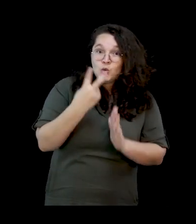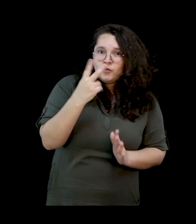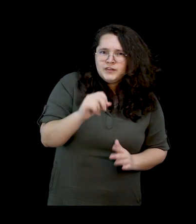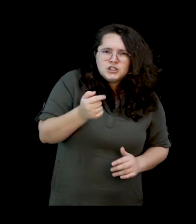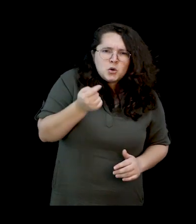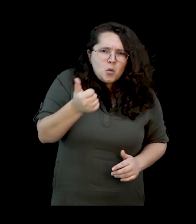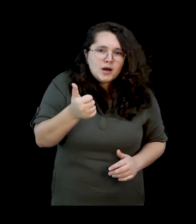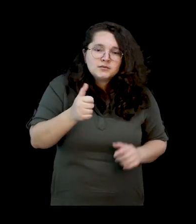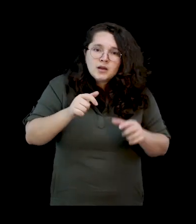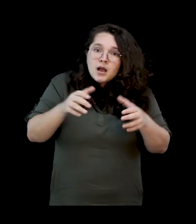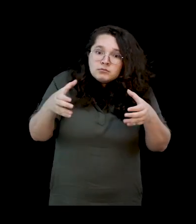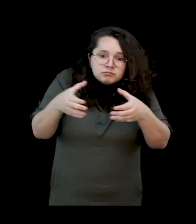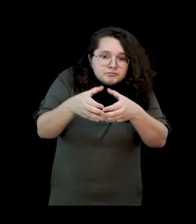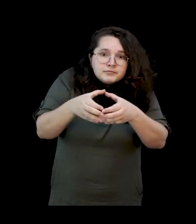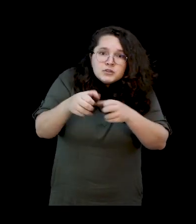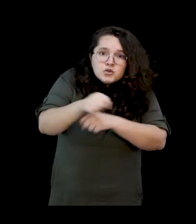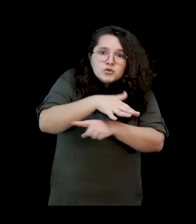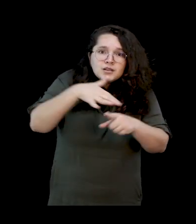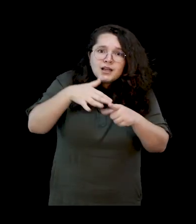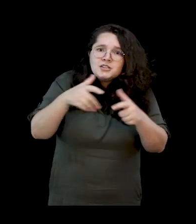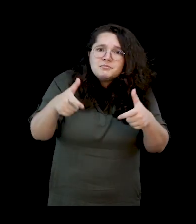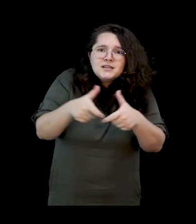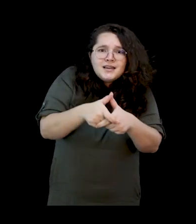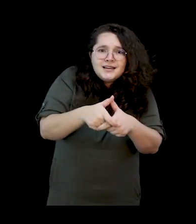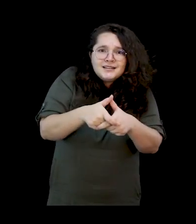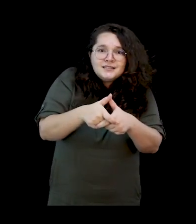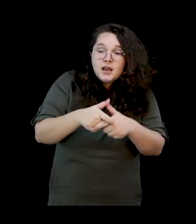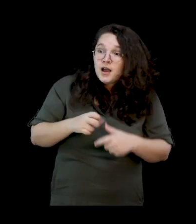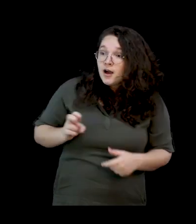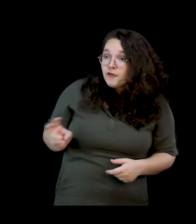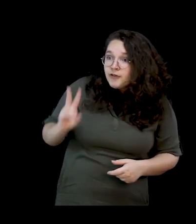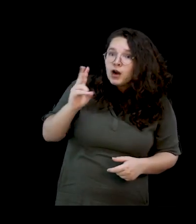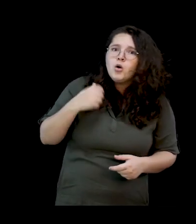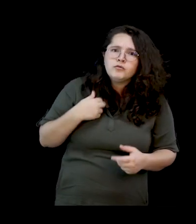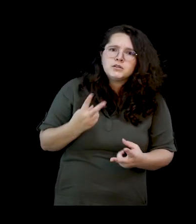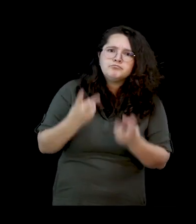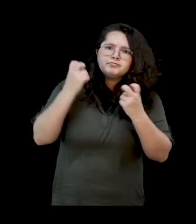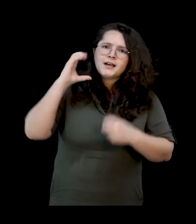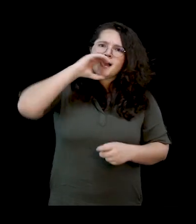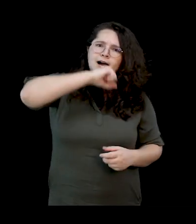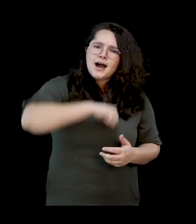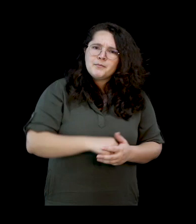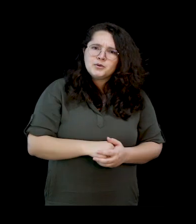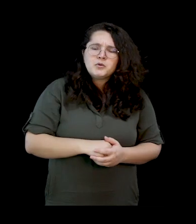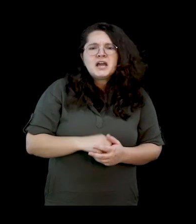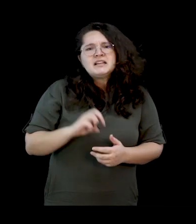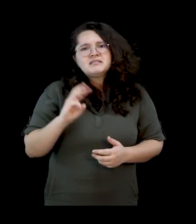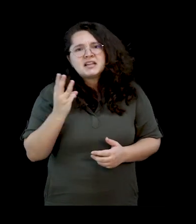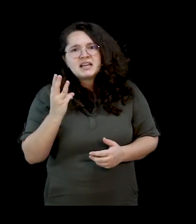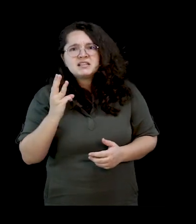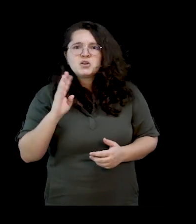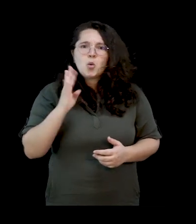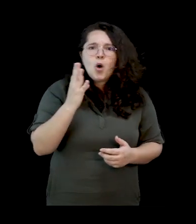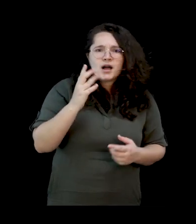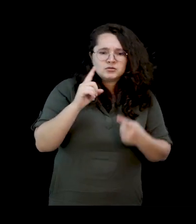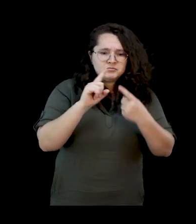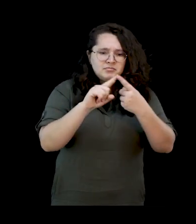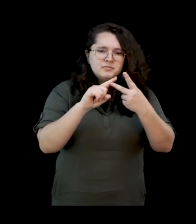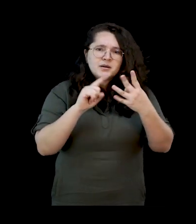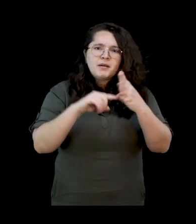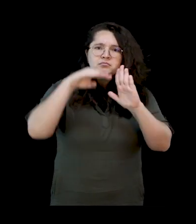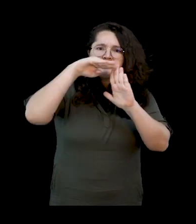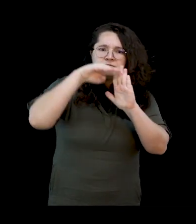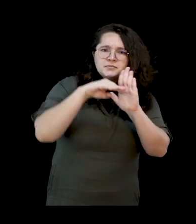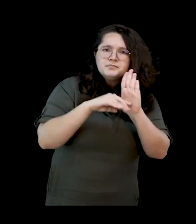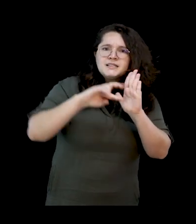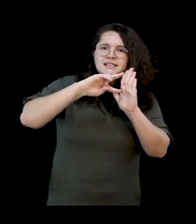pequena, o valor era mais ou menos evidente. Três ou quatro focos definidores de valor diziam o que era o valor, estava tudo